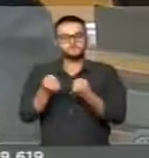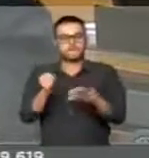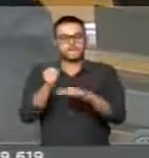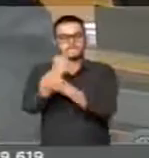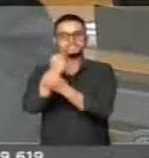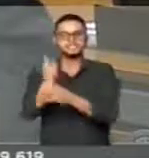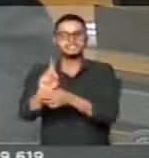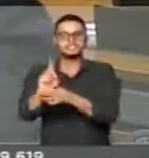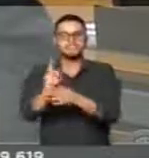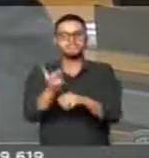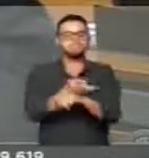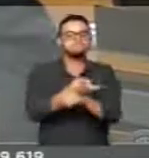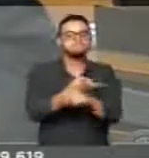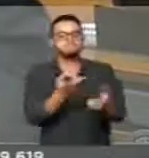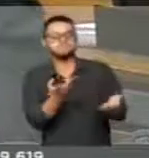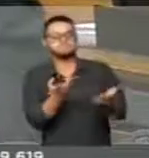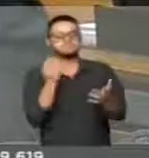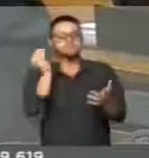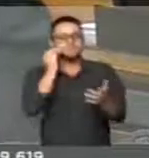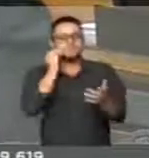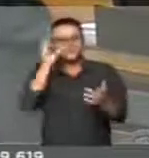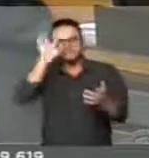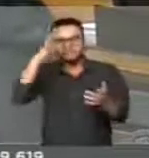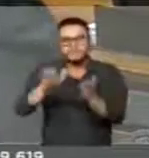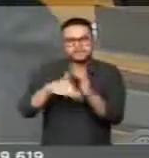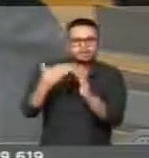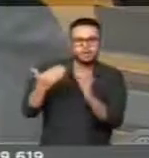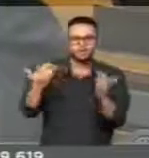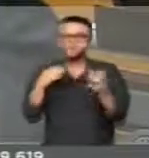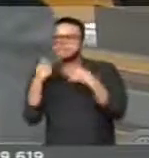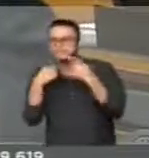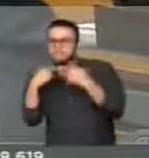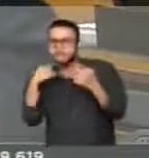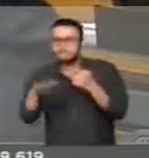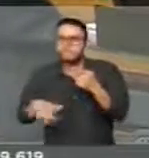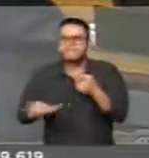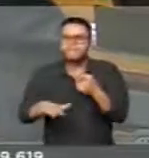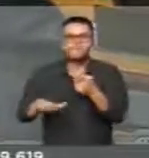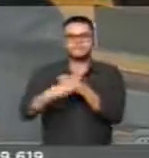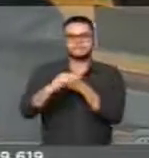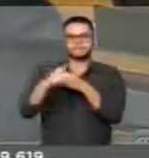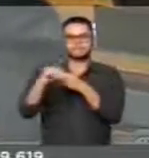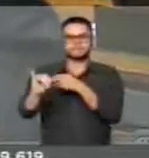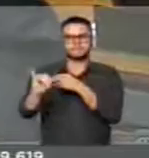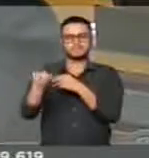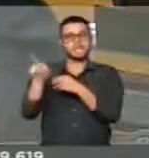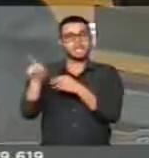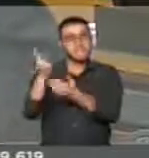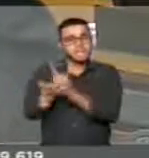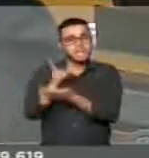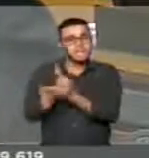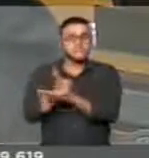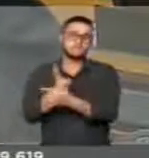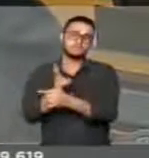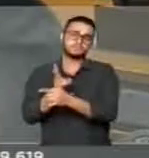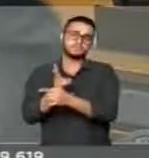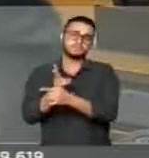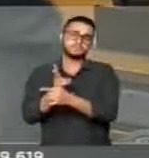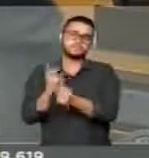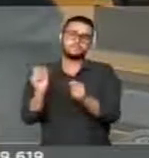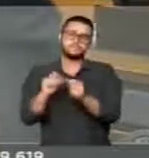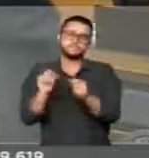tentar resolver todos os fatos e toda qualquer dúvida no âmbito da CPI, ele mesmo provocou